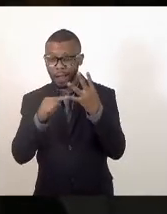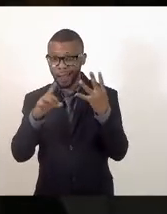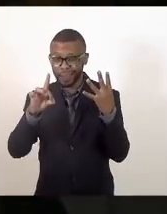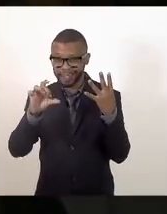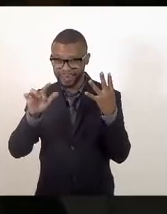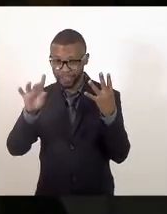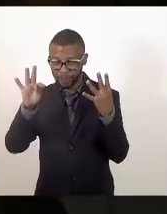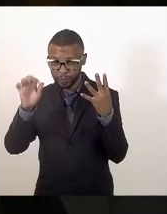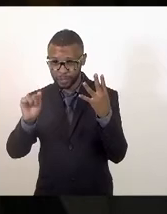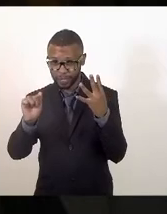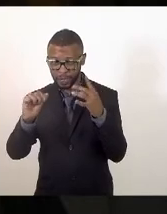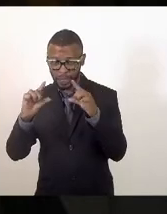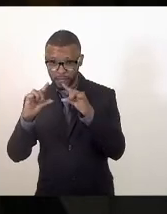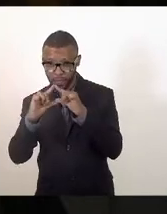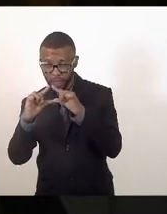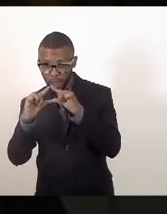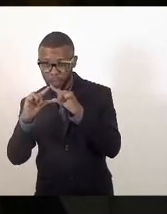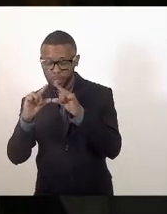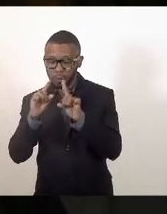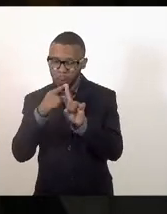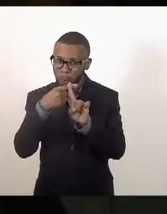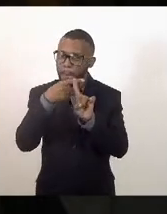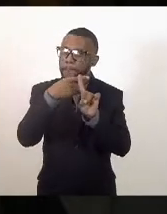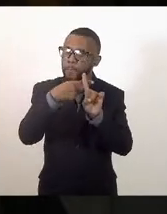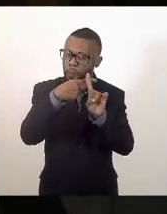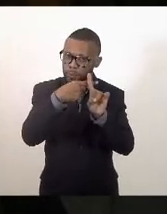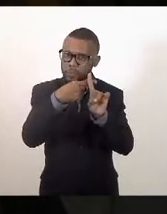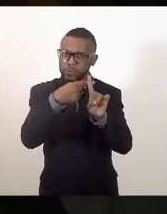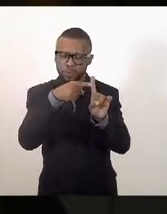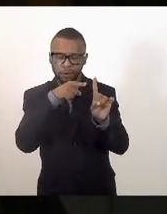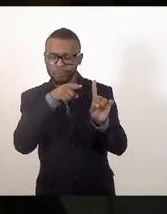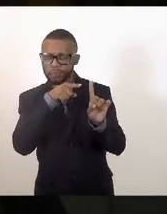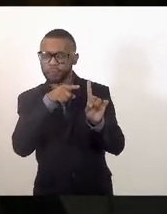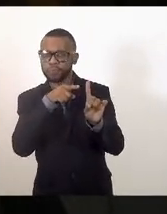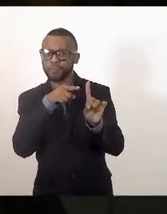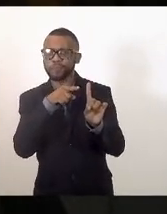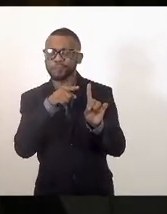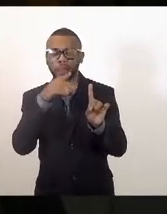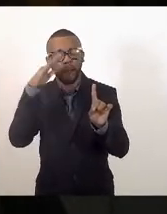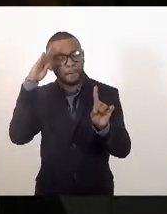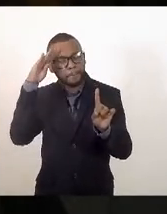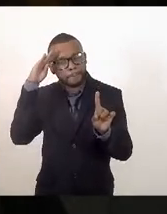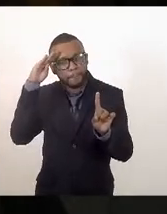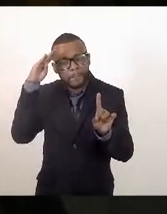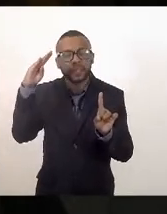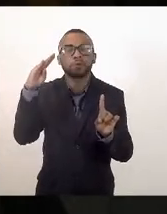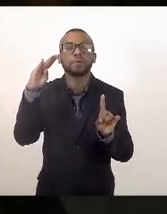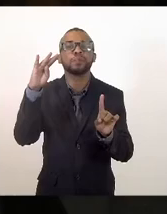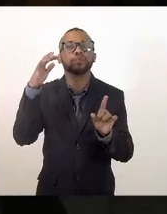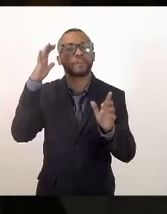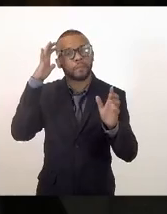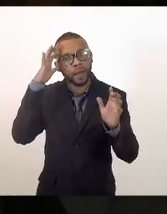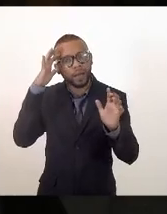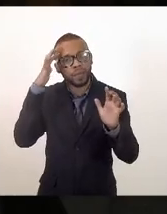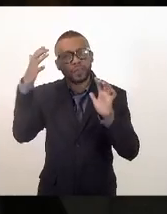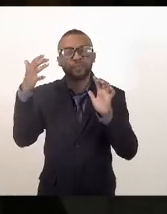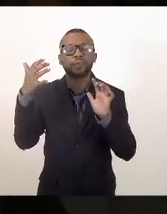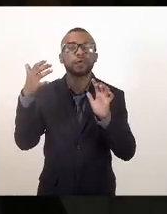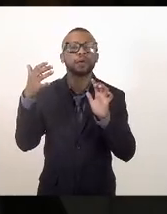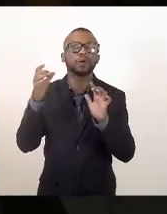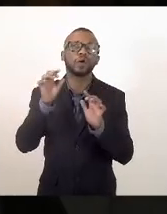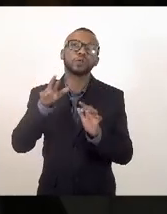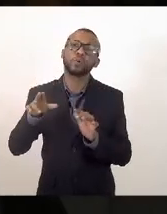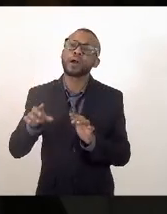significado muito positivo principalmente para resolver, não somente,